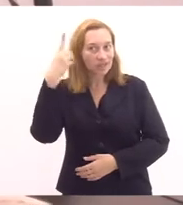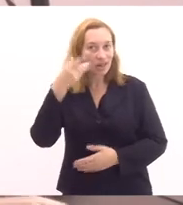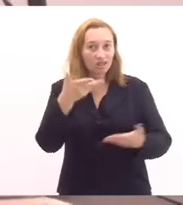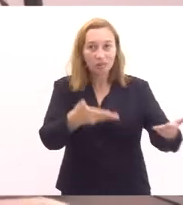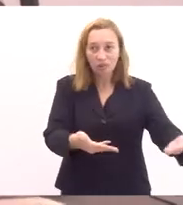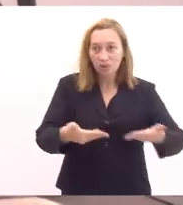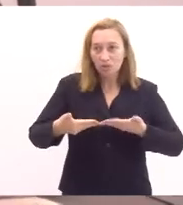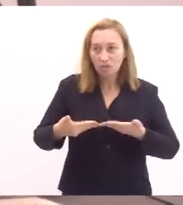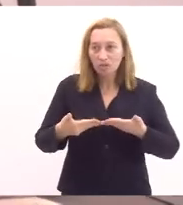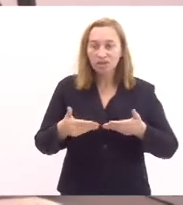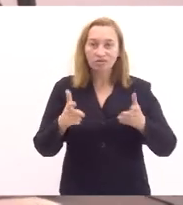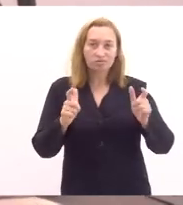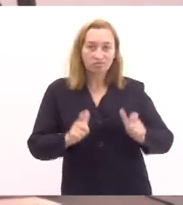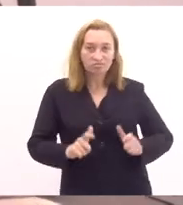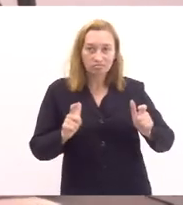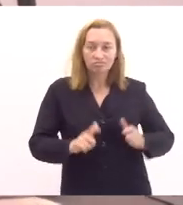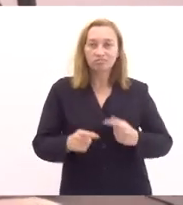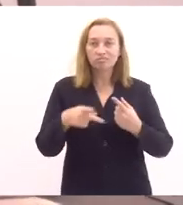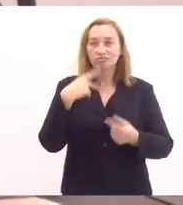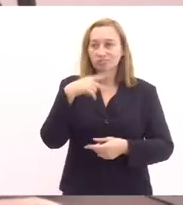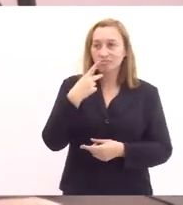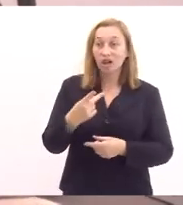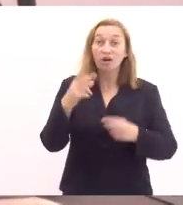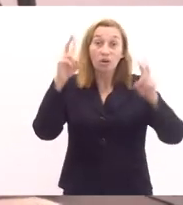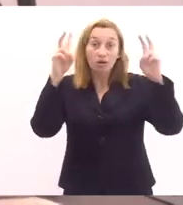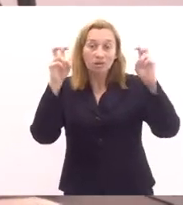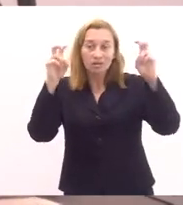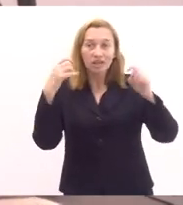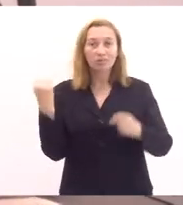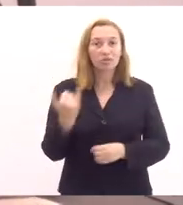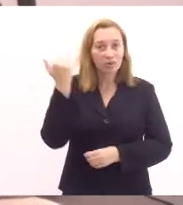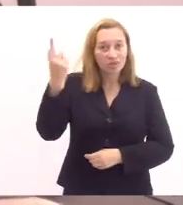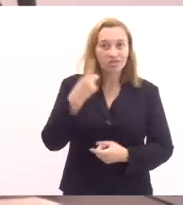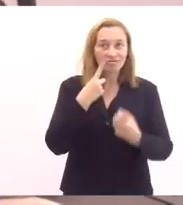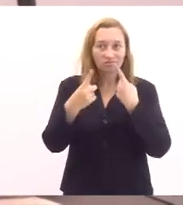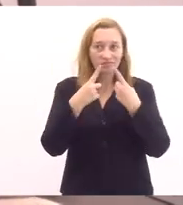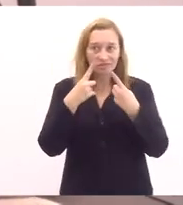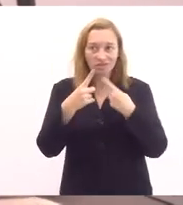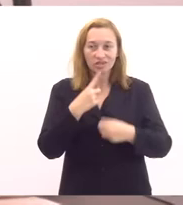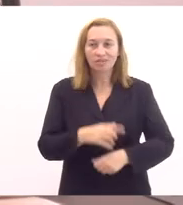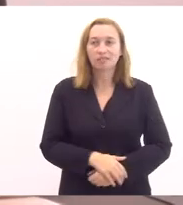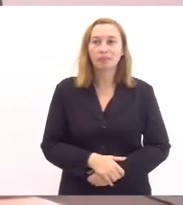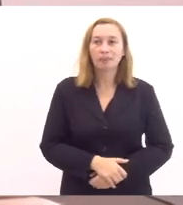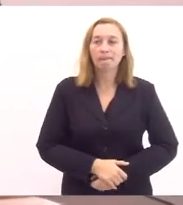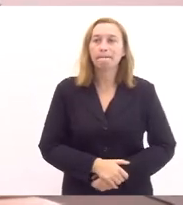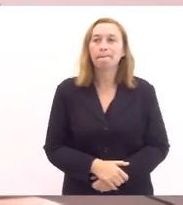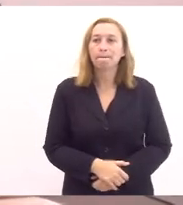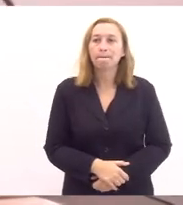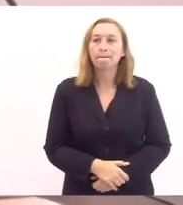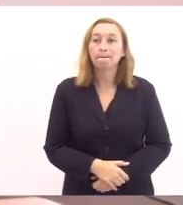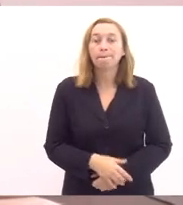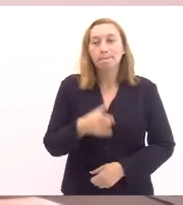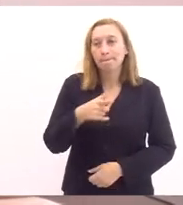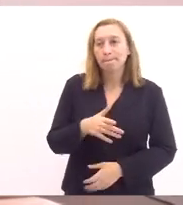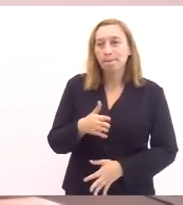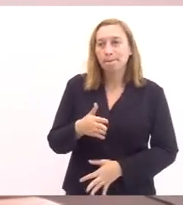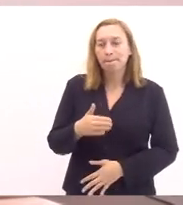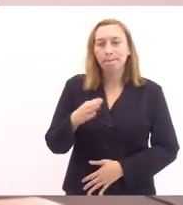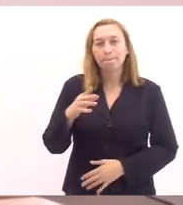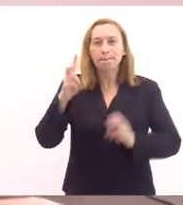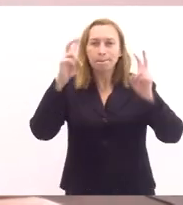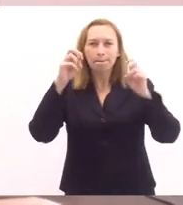pelo espaço né para gente debater um tema tão importante tá bom tem uma